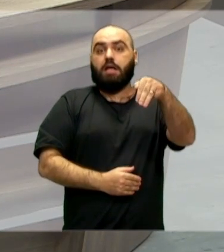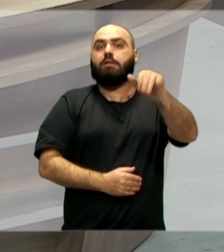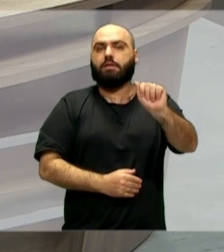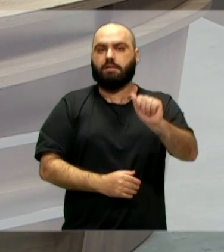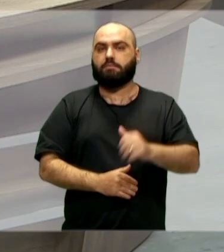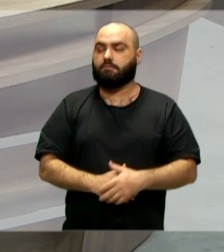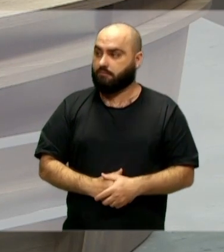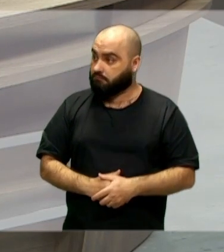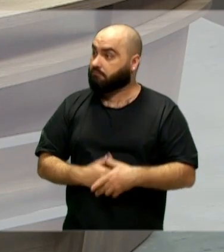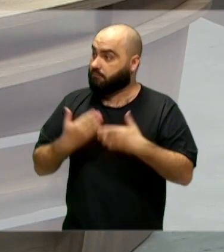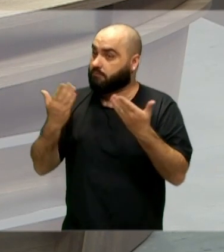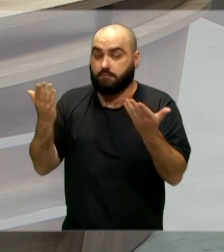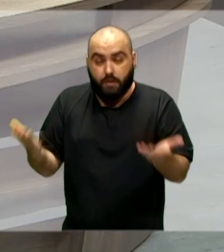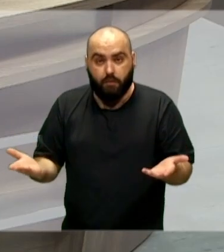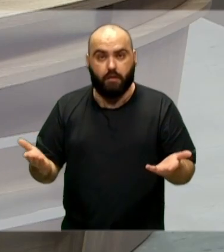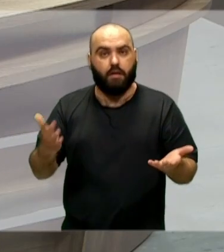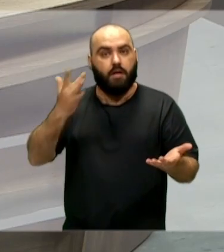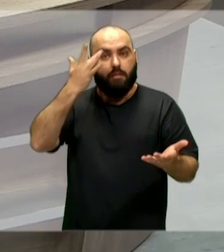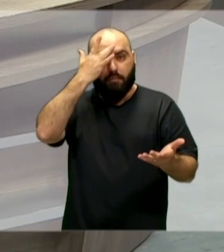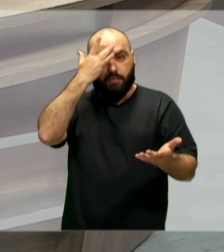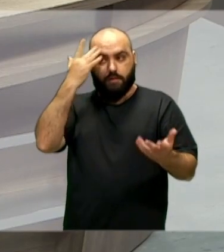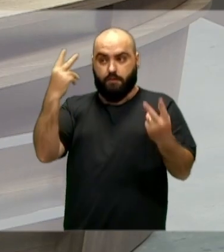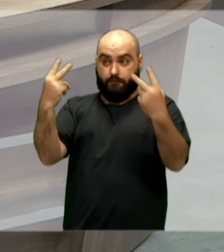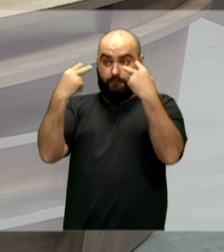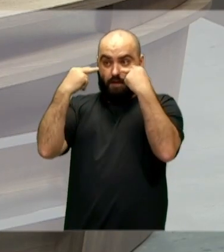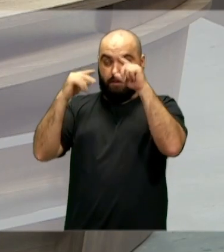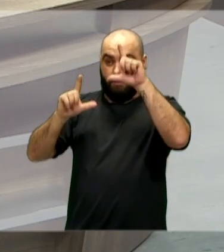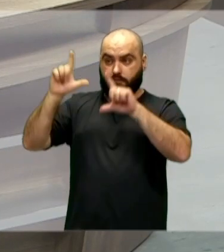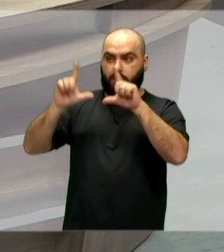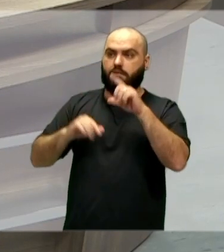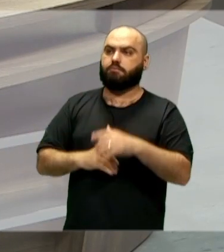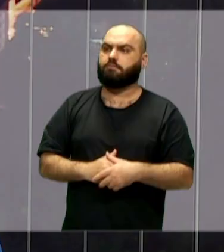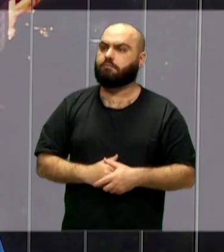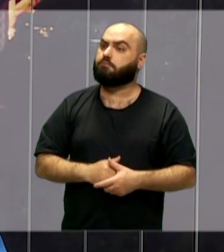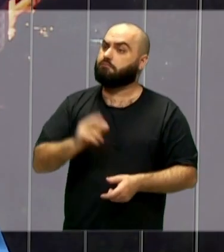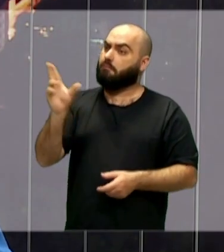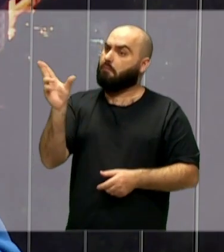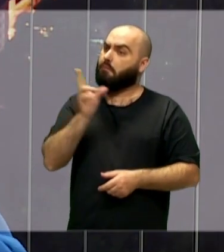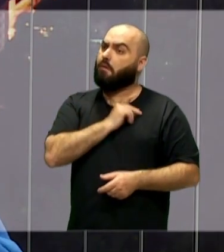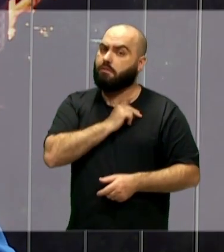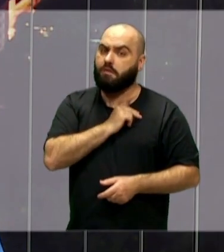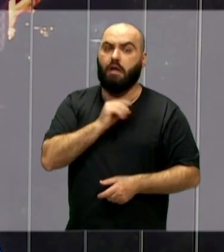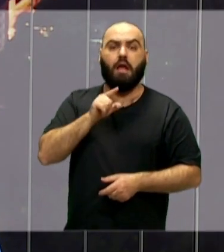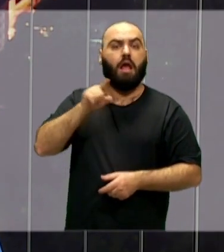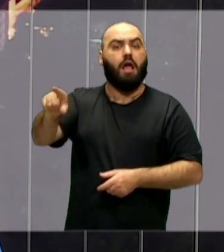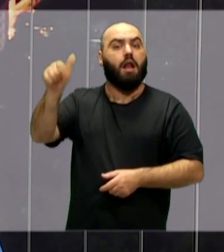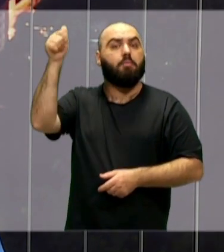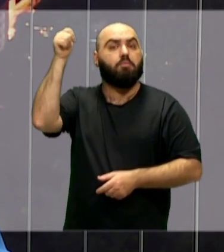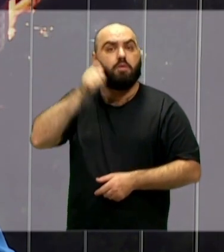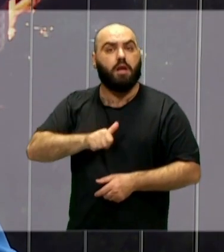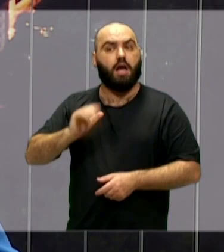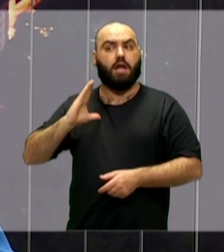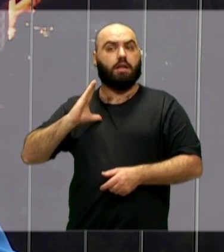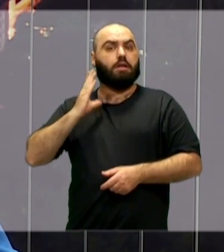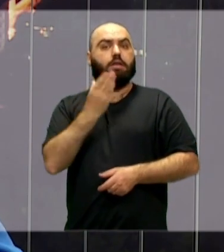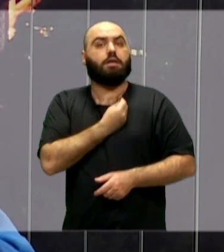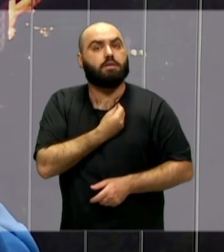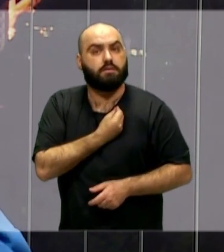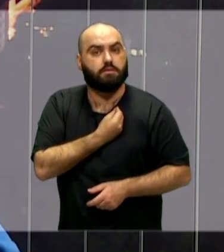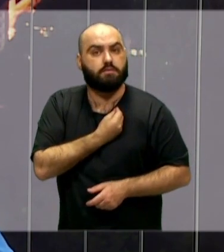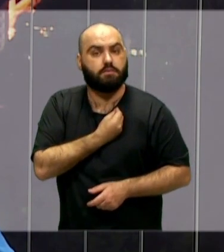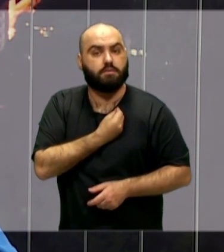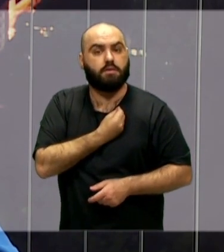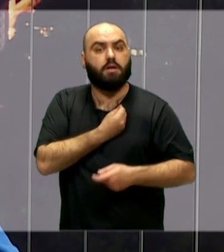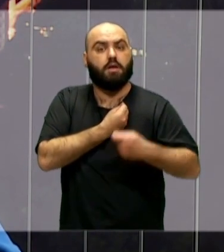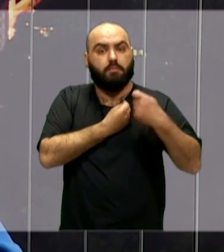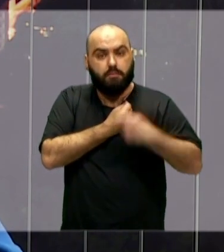falando, porque quando as pessoas me verem agora na televisão, vão pensar assim, nossa, ela é uma mulher trans. Mulheres trans têm que